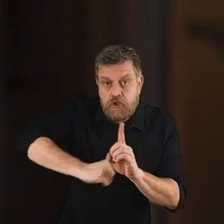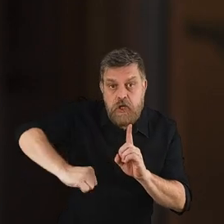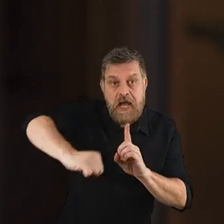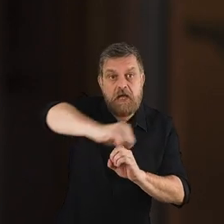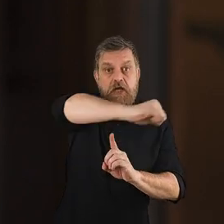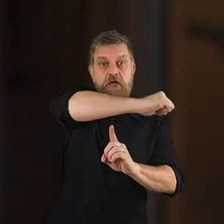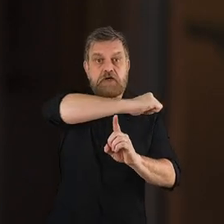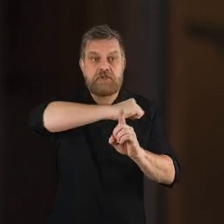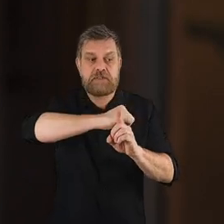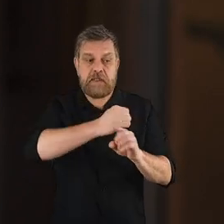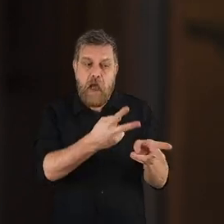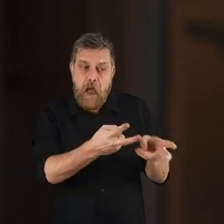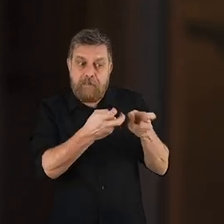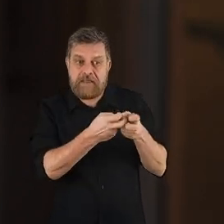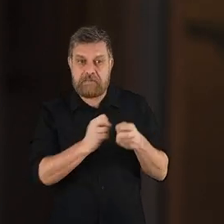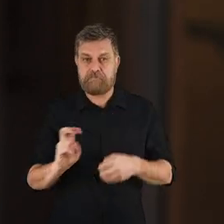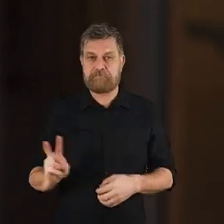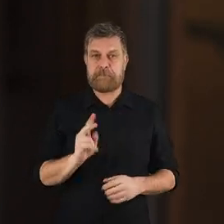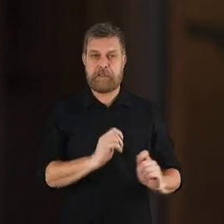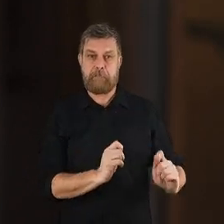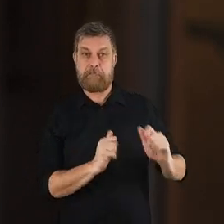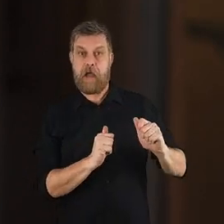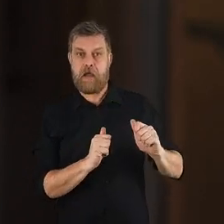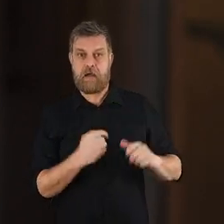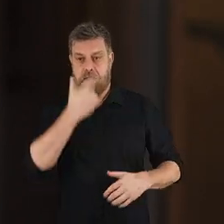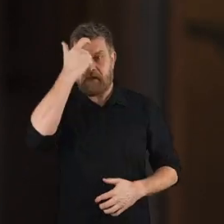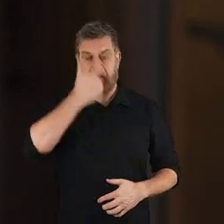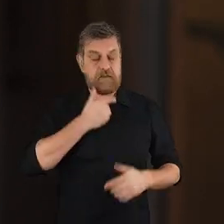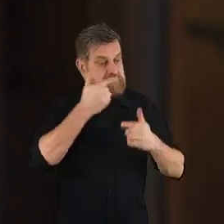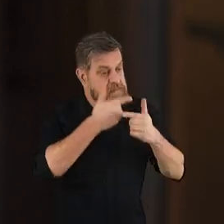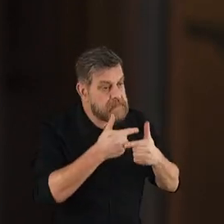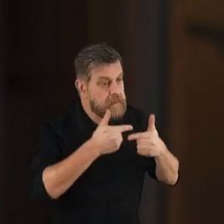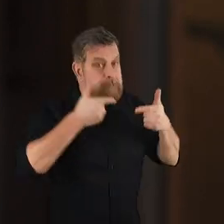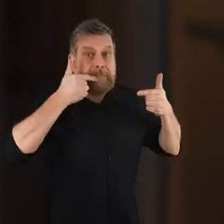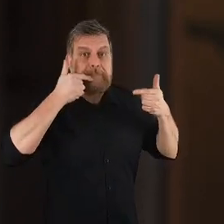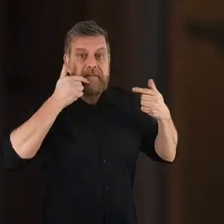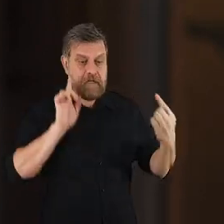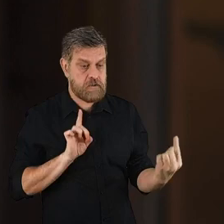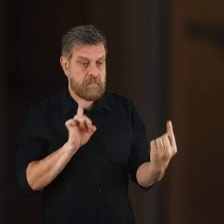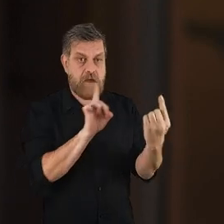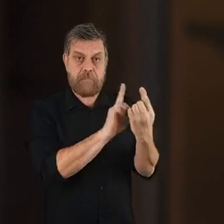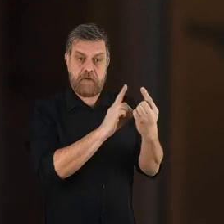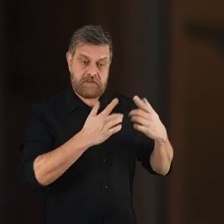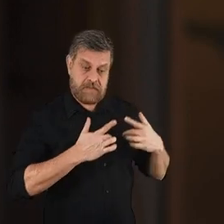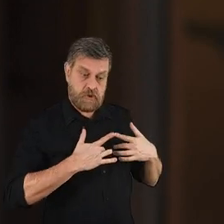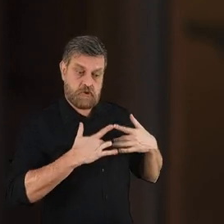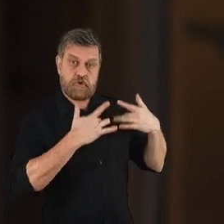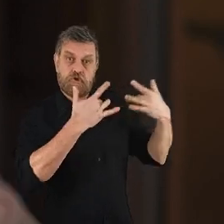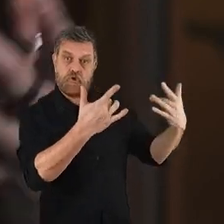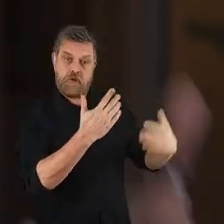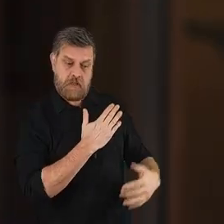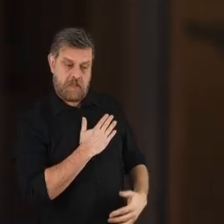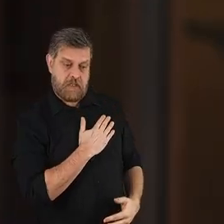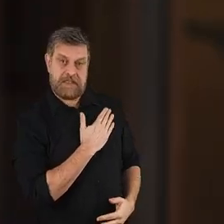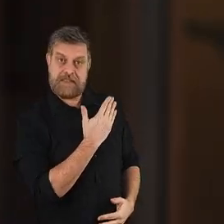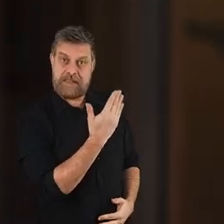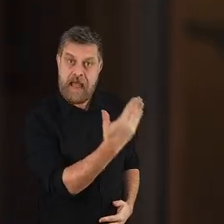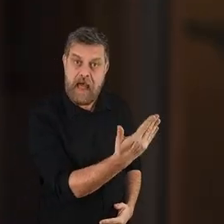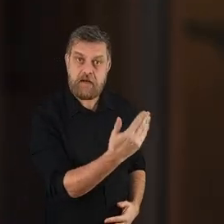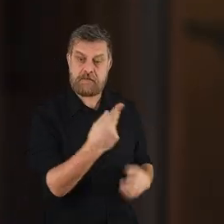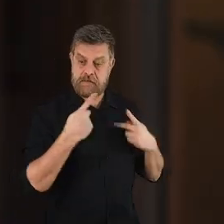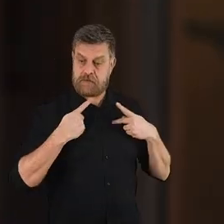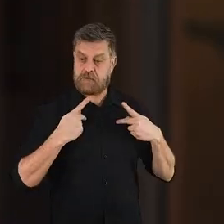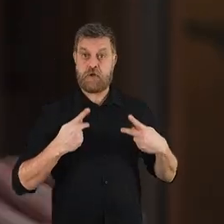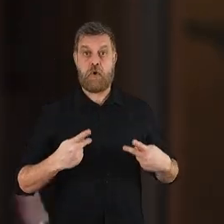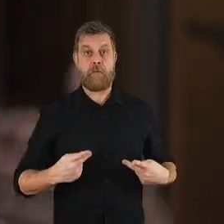socialmente vantajoso para você ser simpático, para você ser solidário, para você ser um ser humano